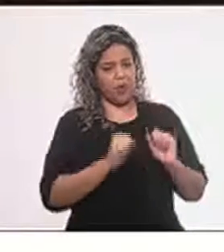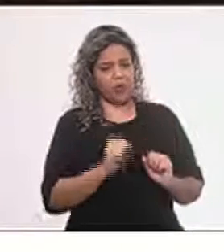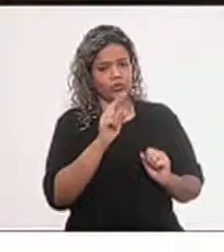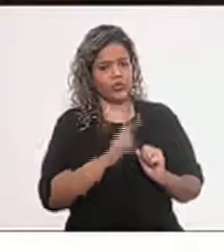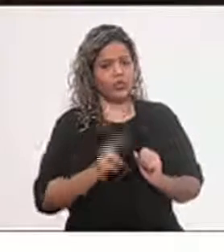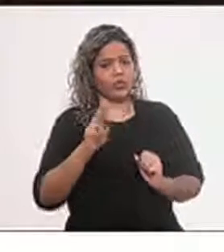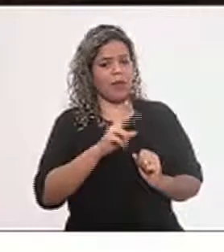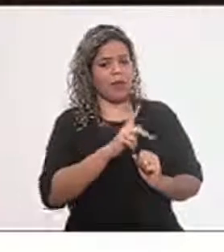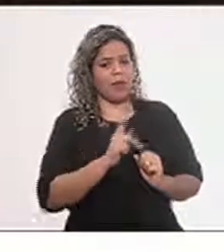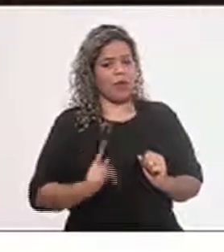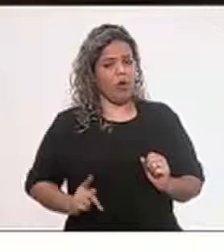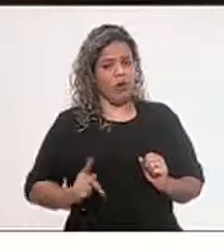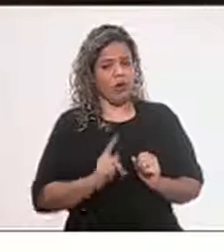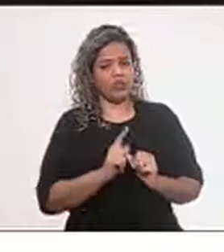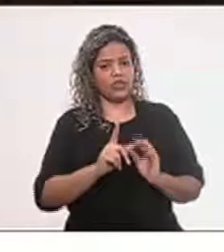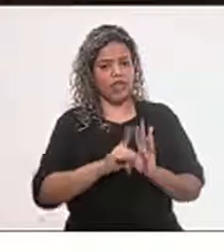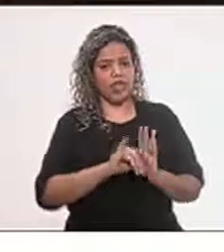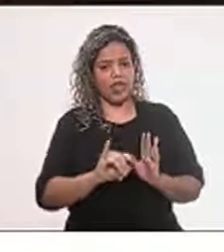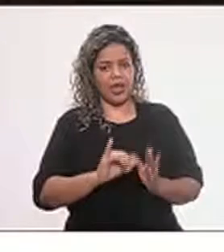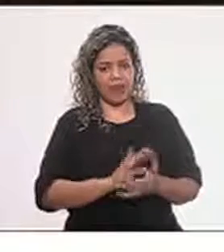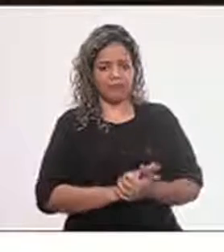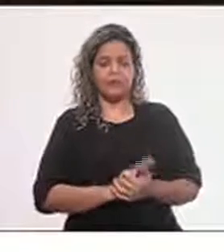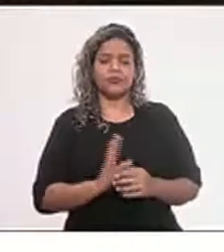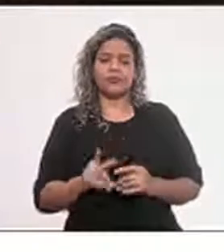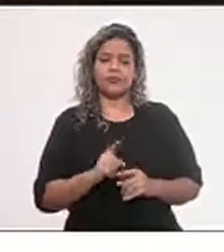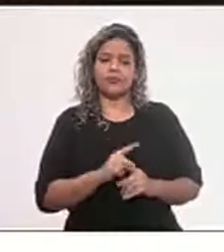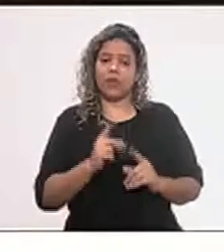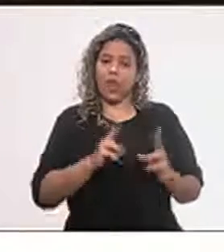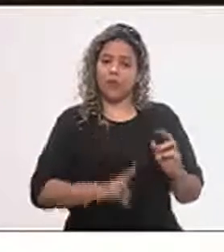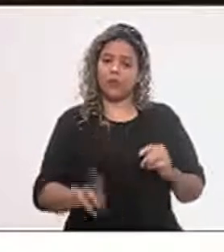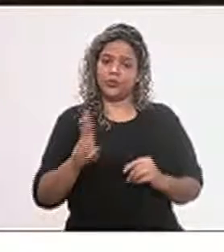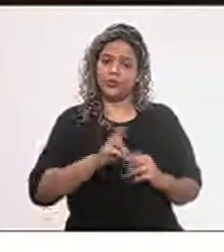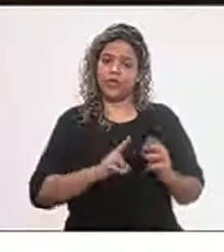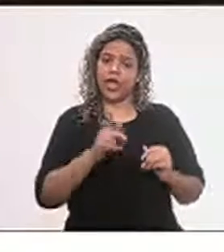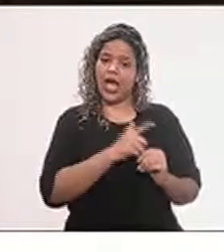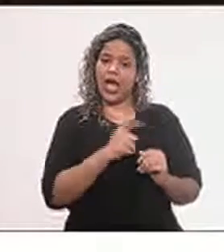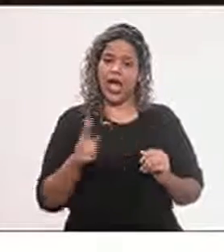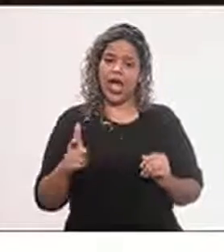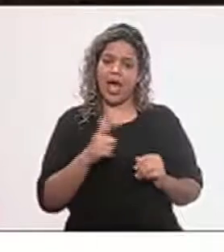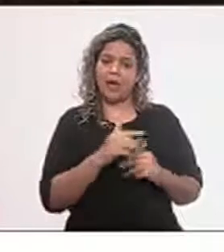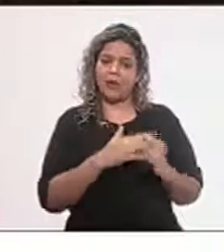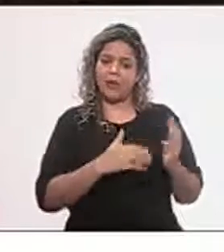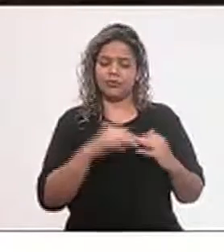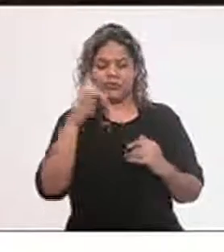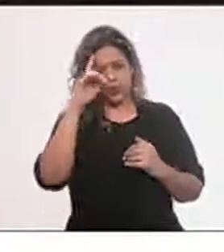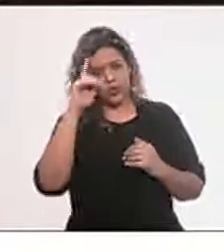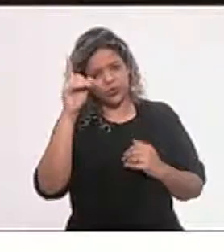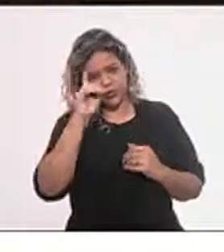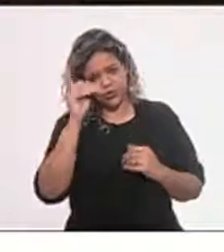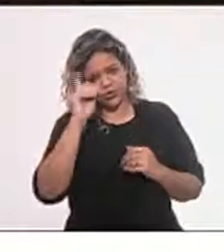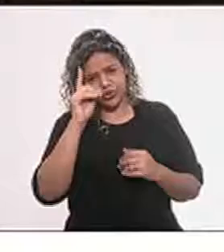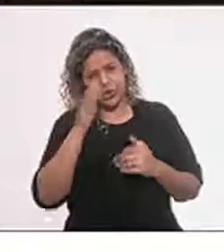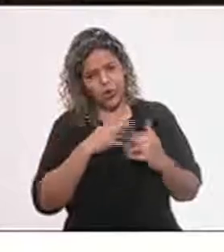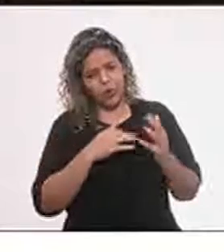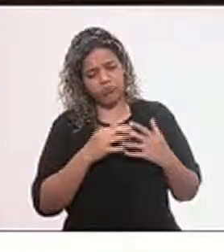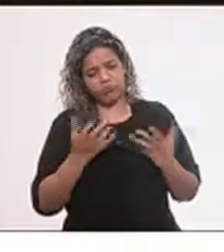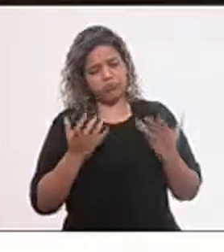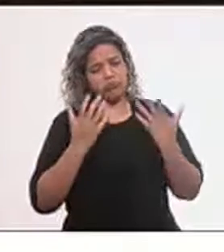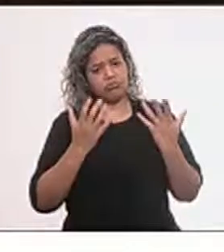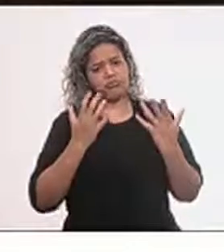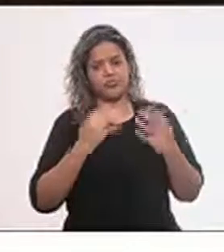fato ter um porte de arma legalizado para usar uma arma de fogo no dia a dia, da forma que